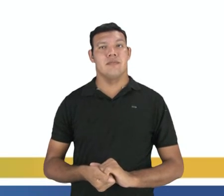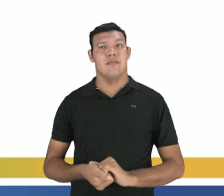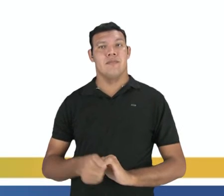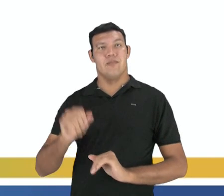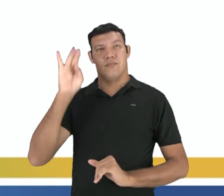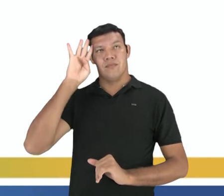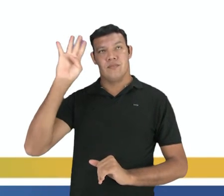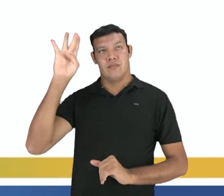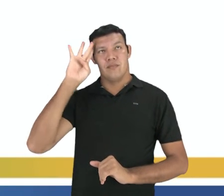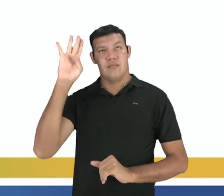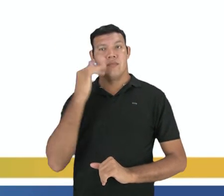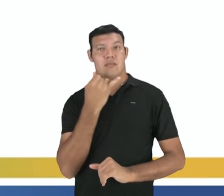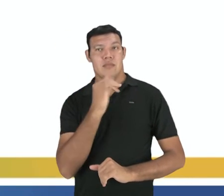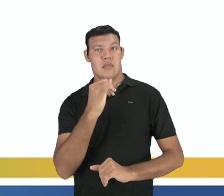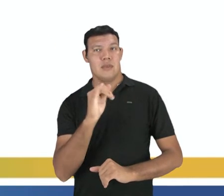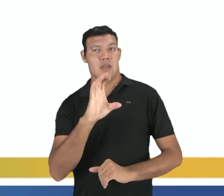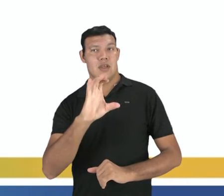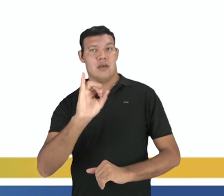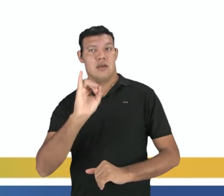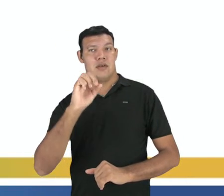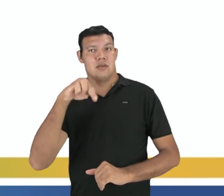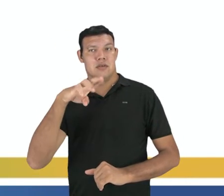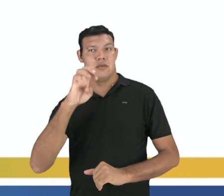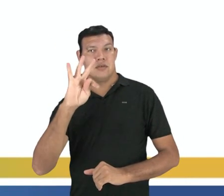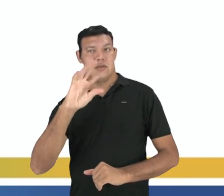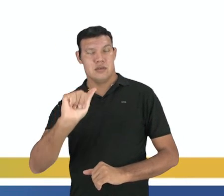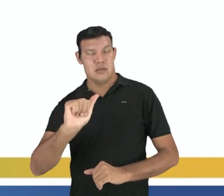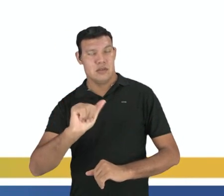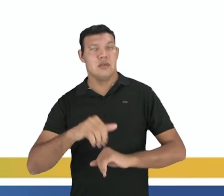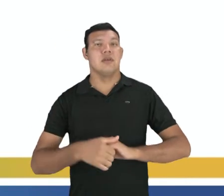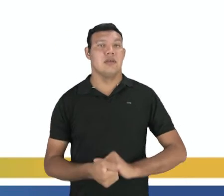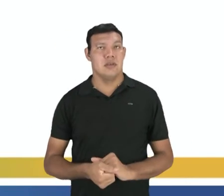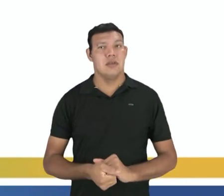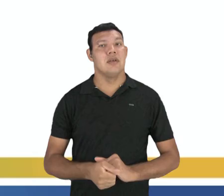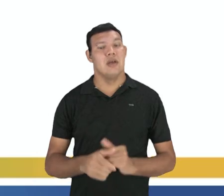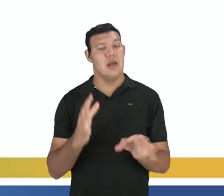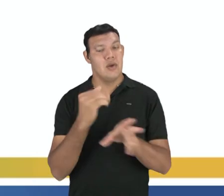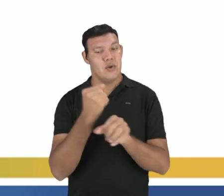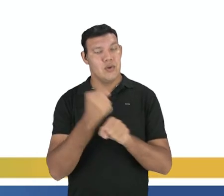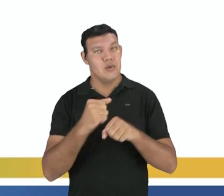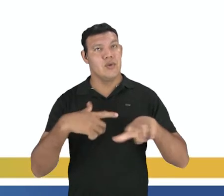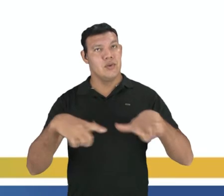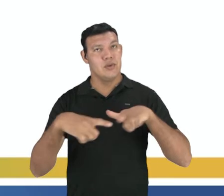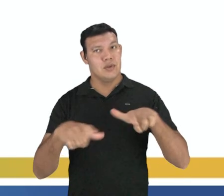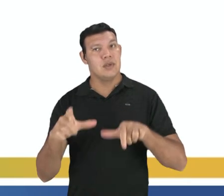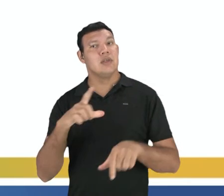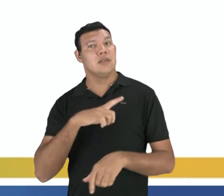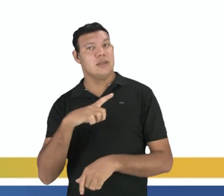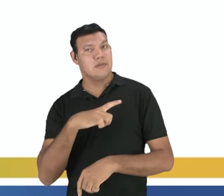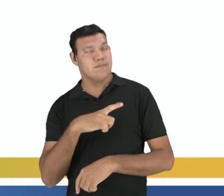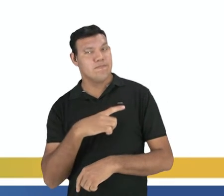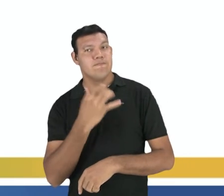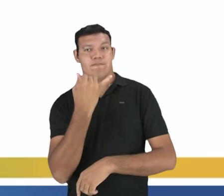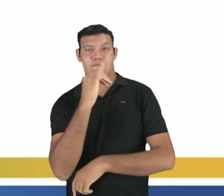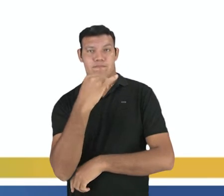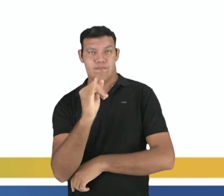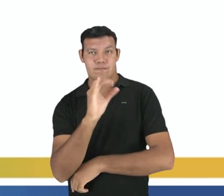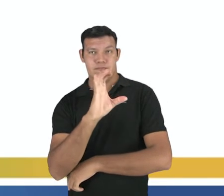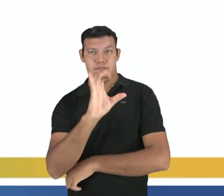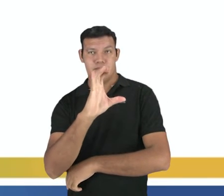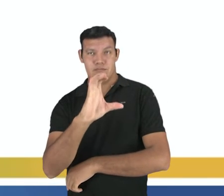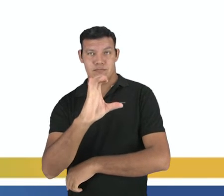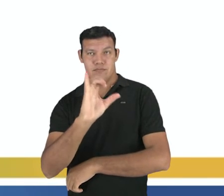e no teorema da energia cinética pessoal uma forma de você calcular o trabalho quando o corpo possui energia cinética